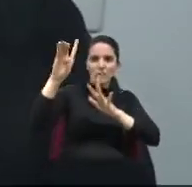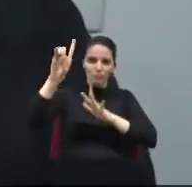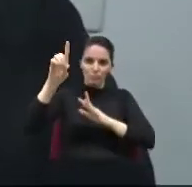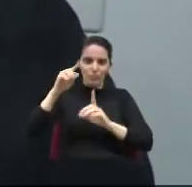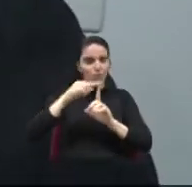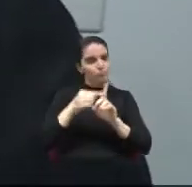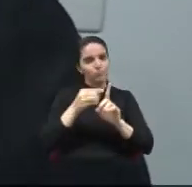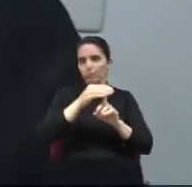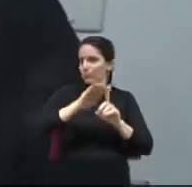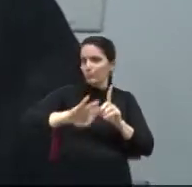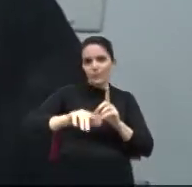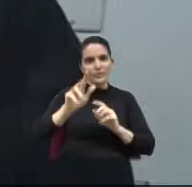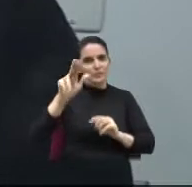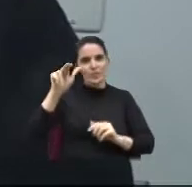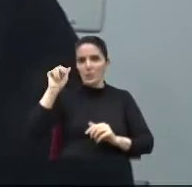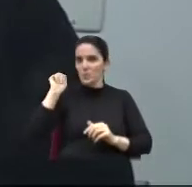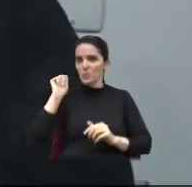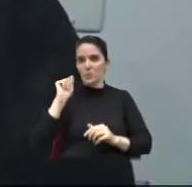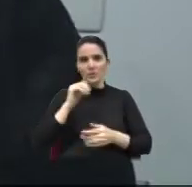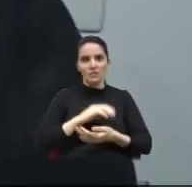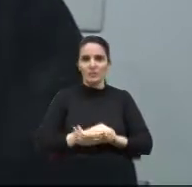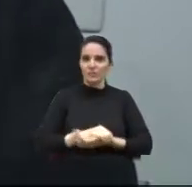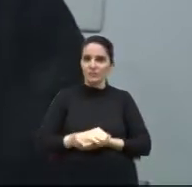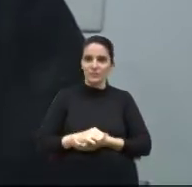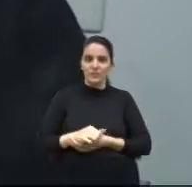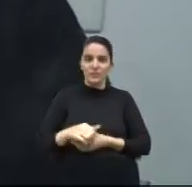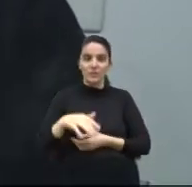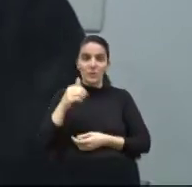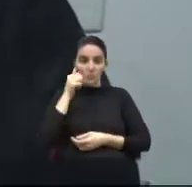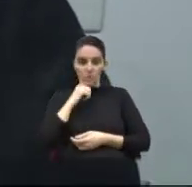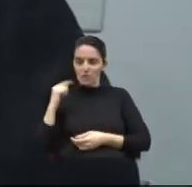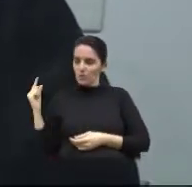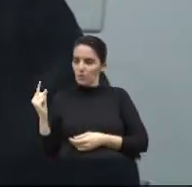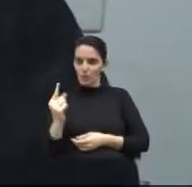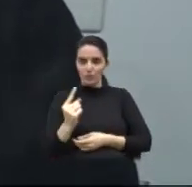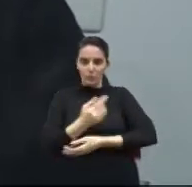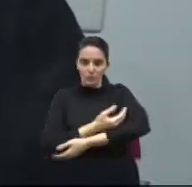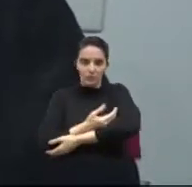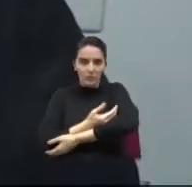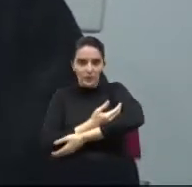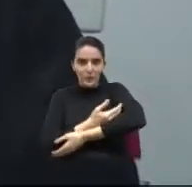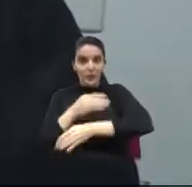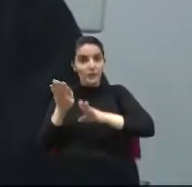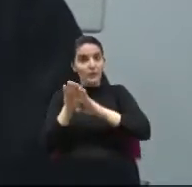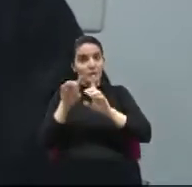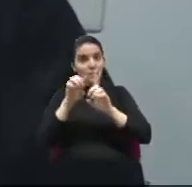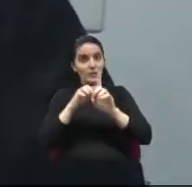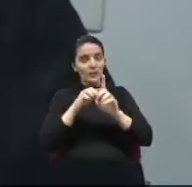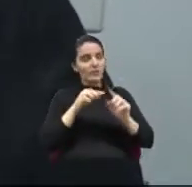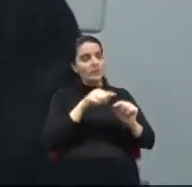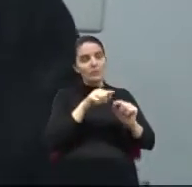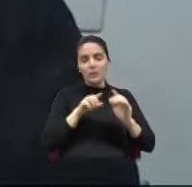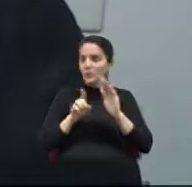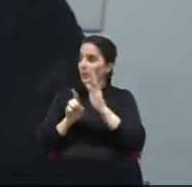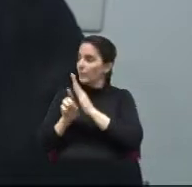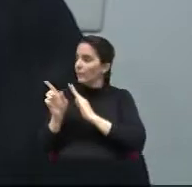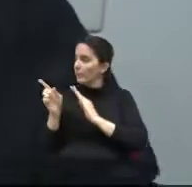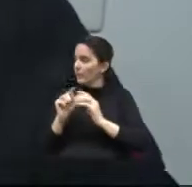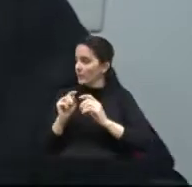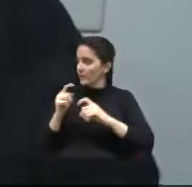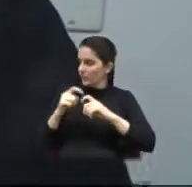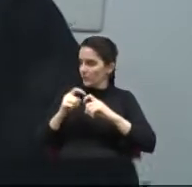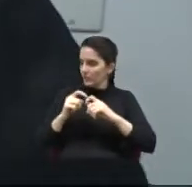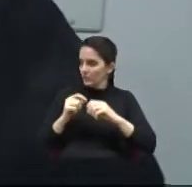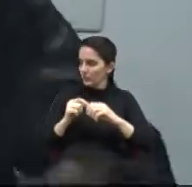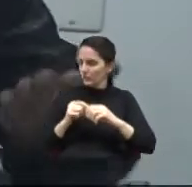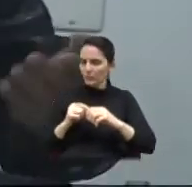chegou uma criança e outra na barriga. Aí perguntou para o médico, que queria fazer o aborto. O médico falou, faço, mas primeiro eu tiro a vida desse que está andando. Você está